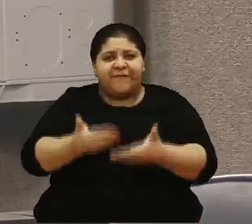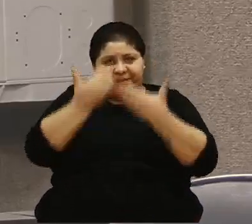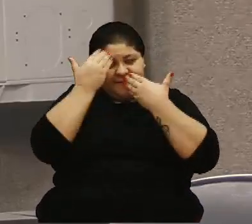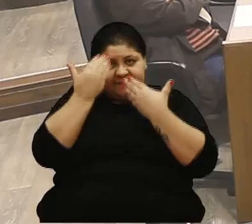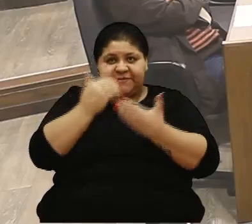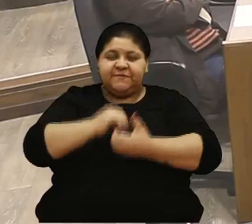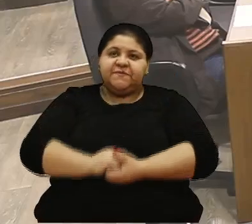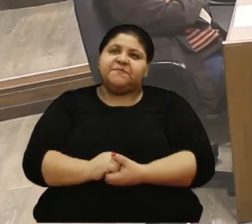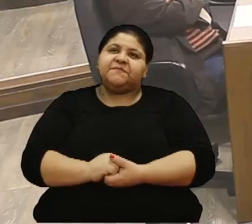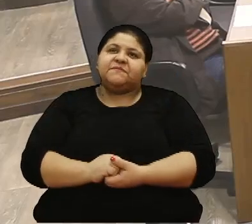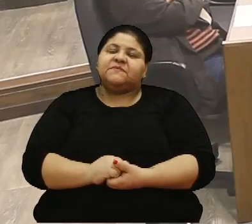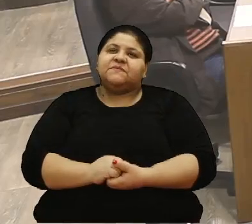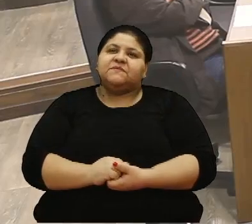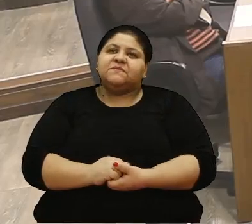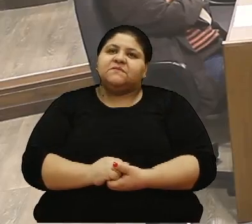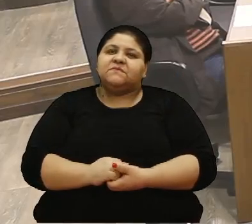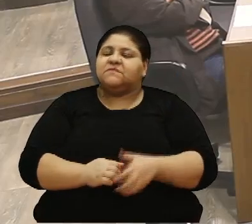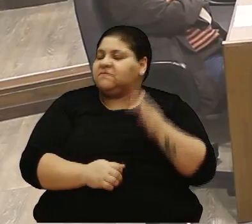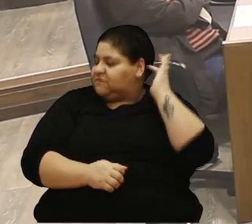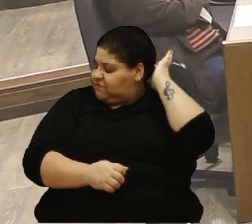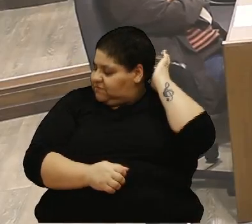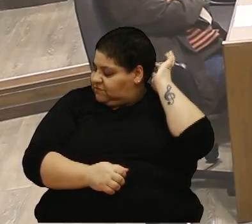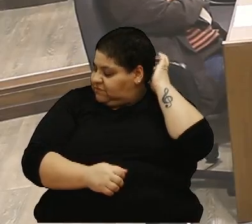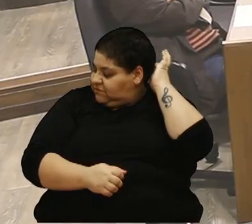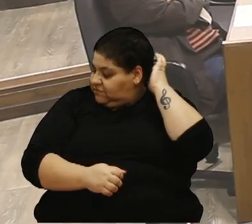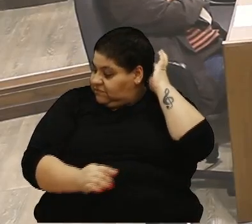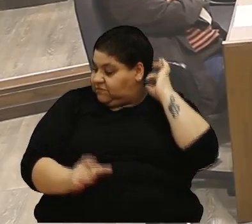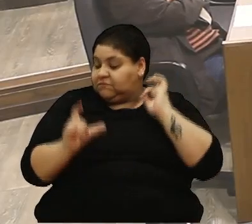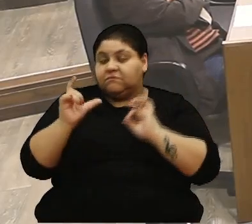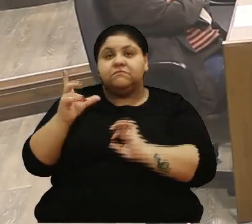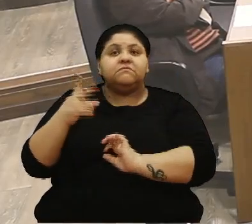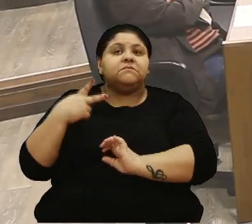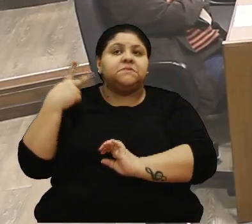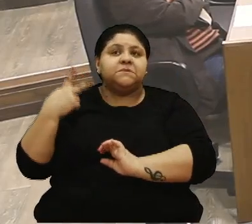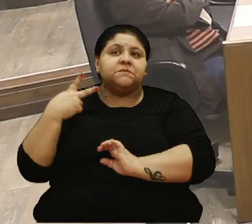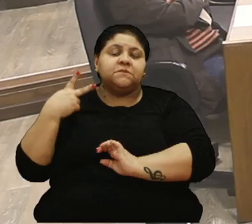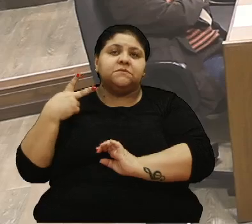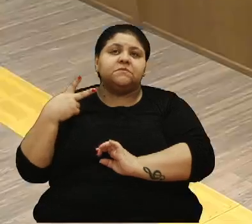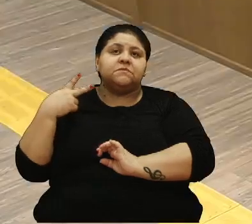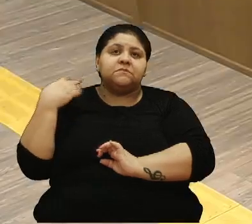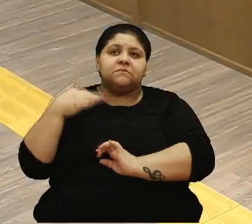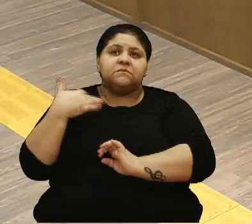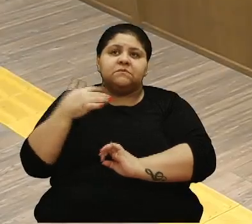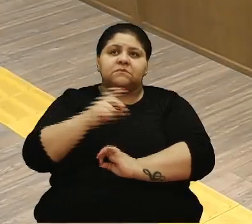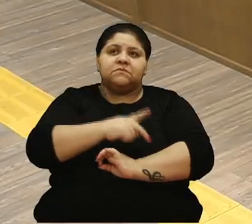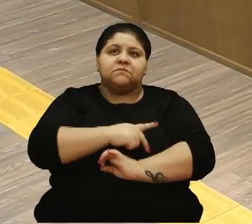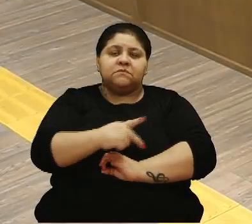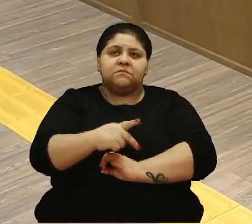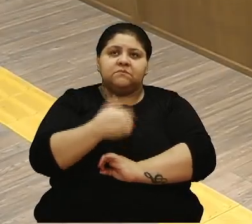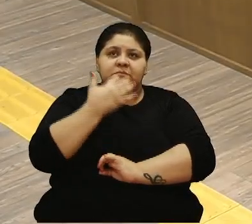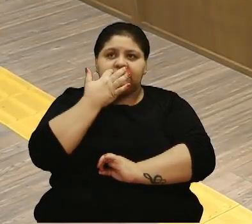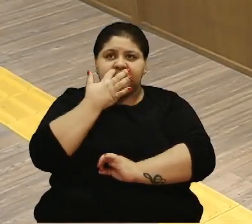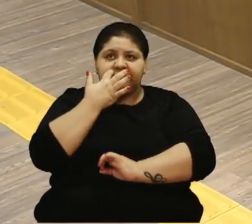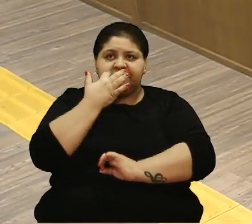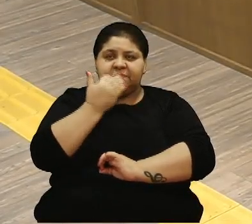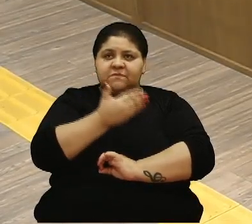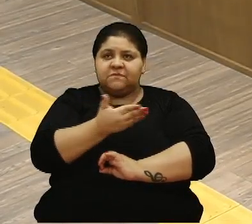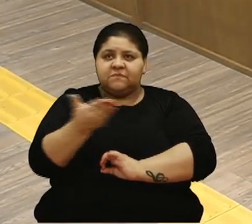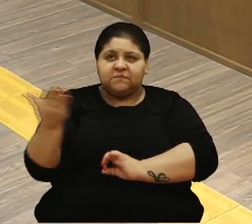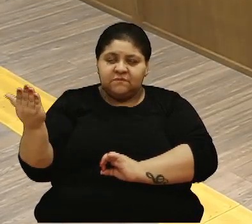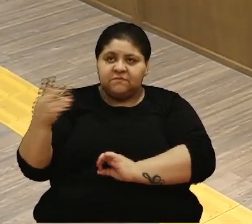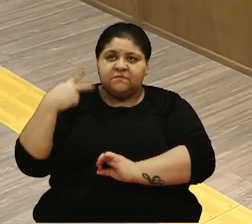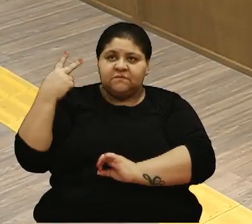obrigado. Obrigado, vereador Aldonei. Com a palavra, a vereadora Andressa Marques. Senhor presidente, nobres colegas,